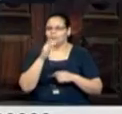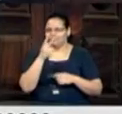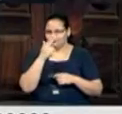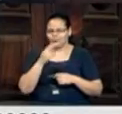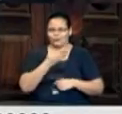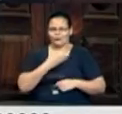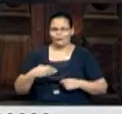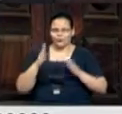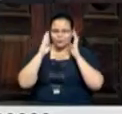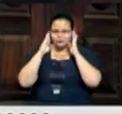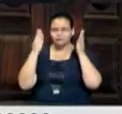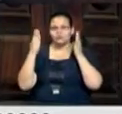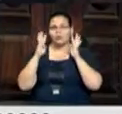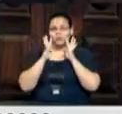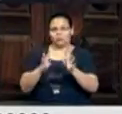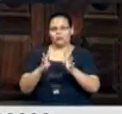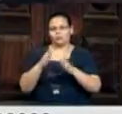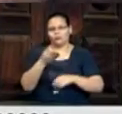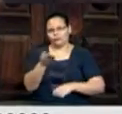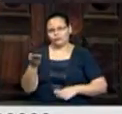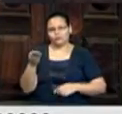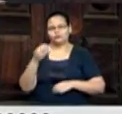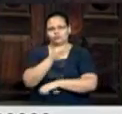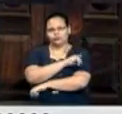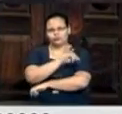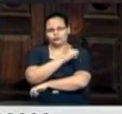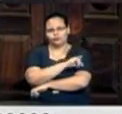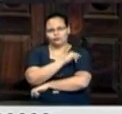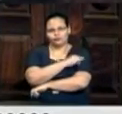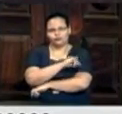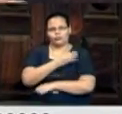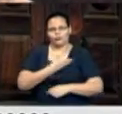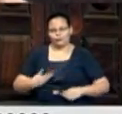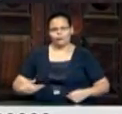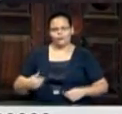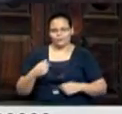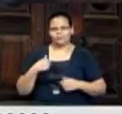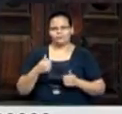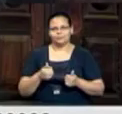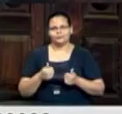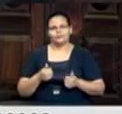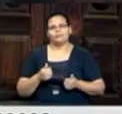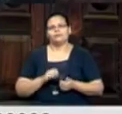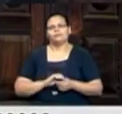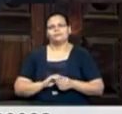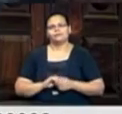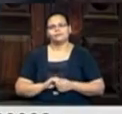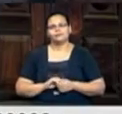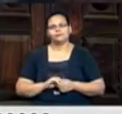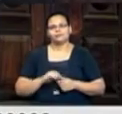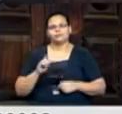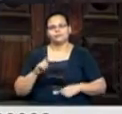dos governantes de plantão atualmente do estado do Rio de Janeiro. Eram estas as considerações e até...